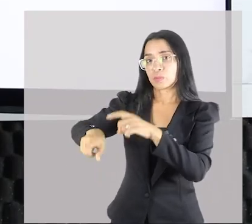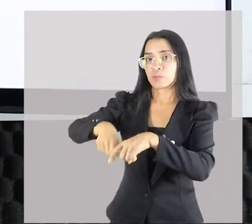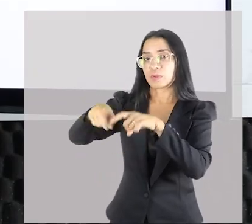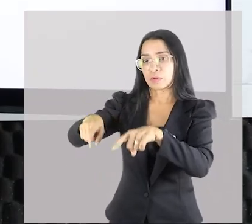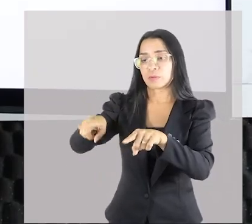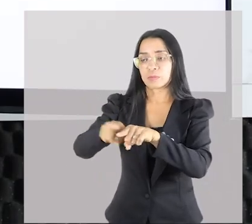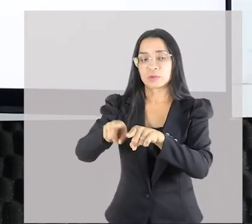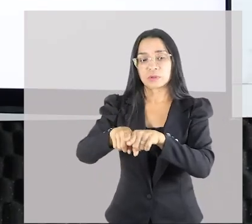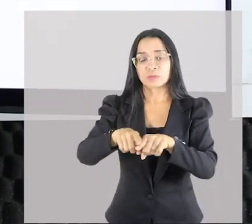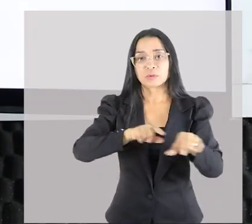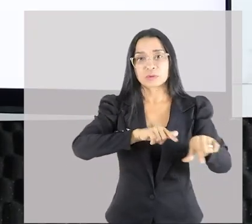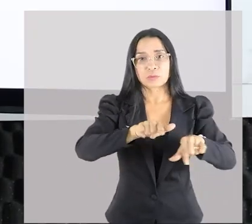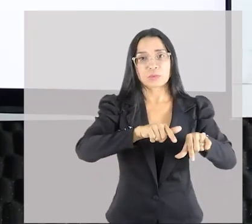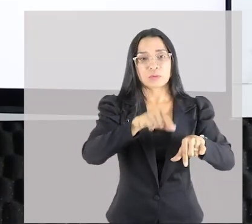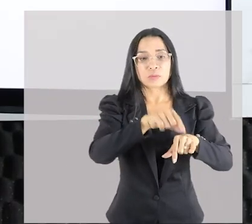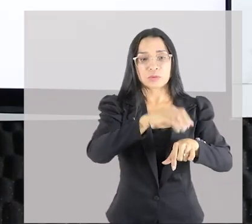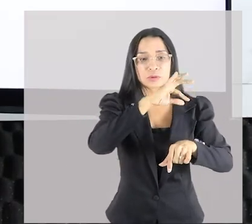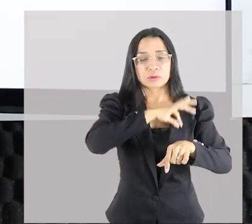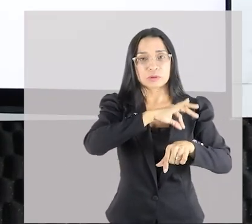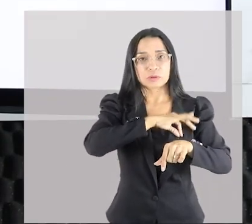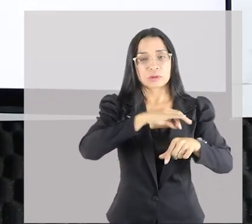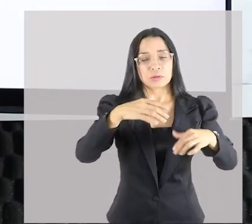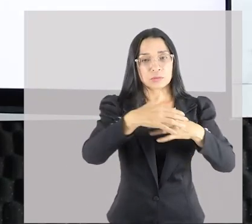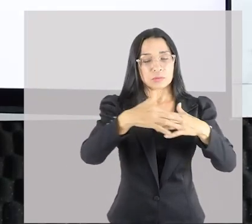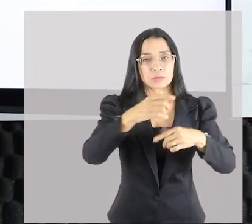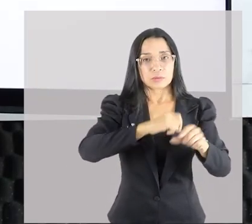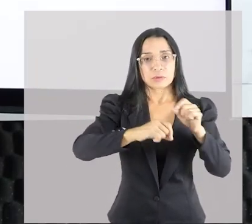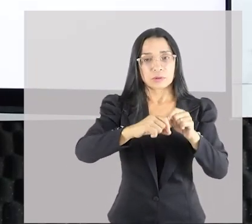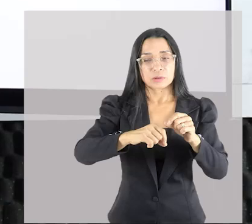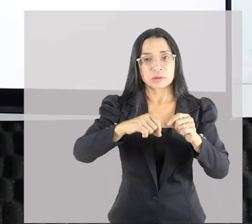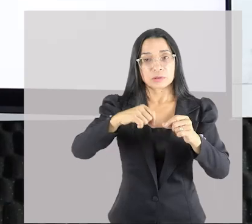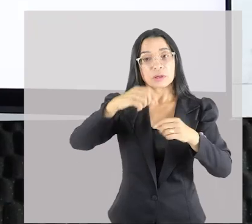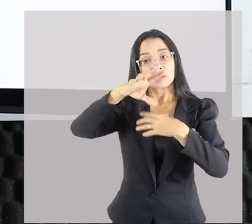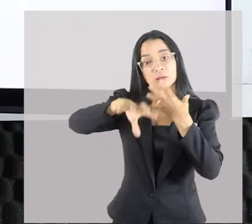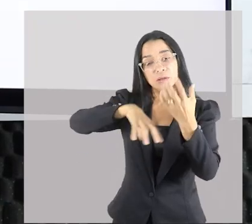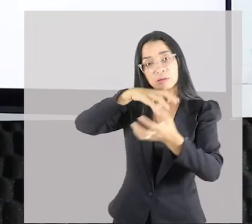cidades. E essas revoltas, elas vão culminar em um